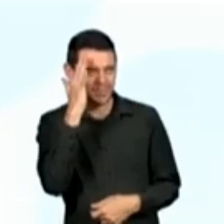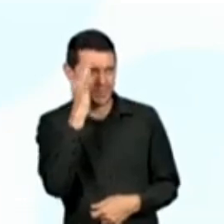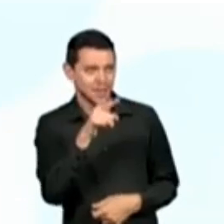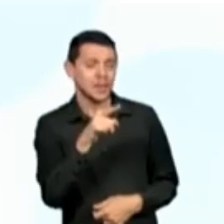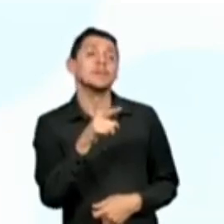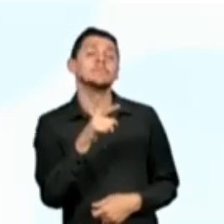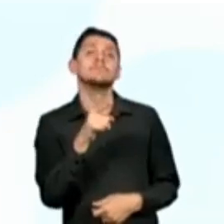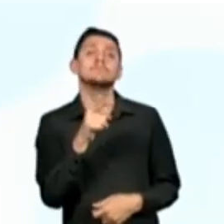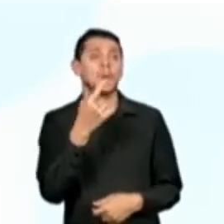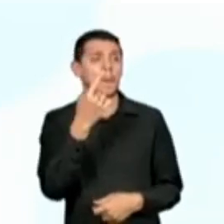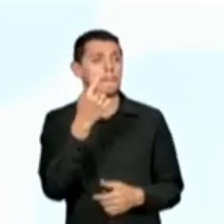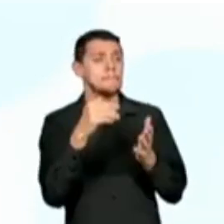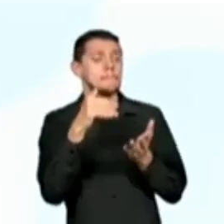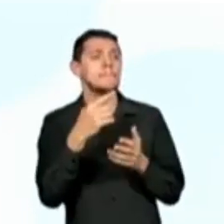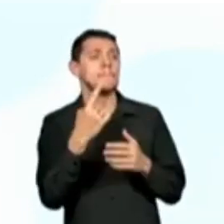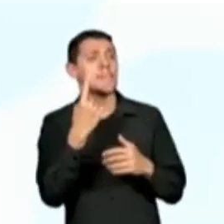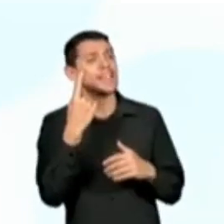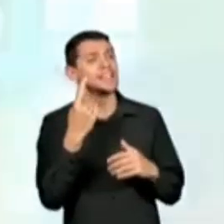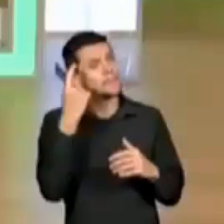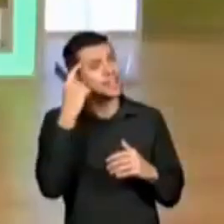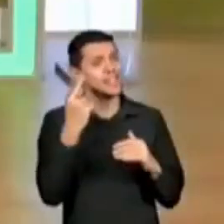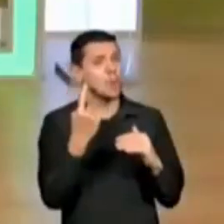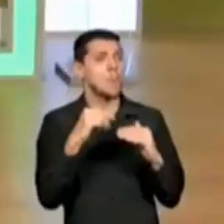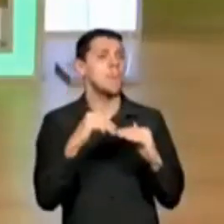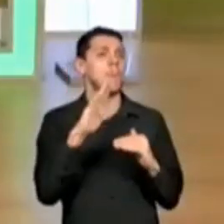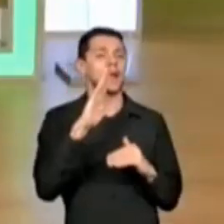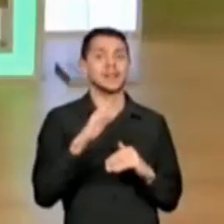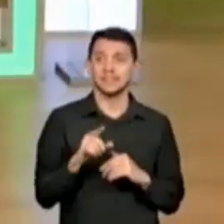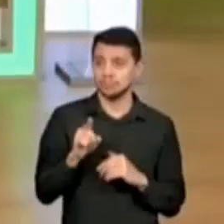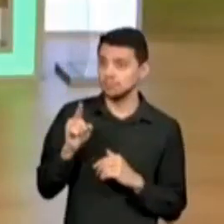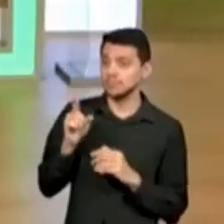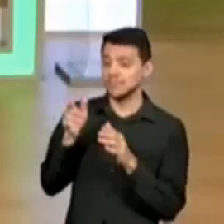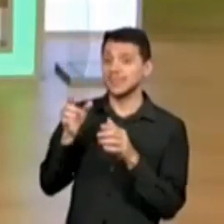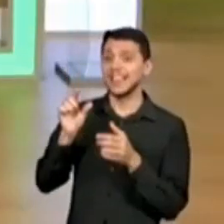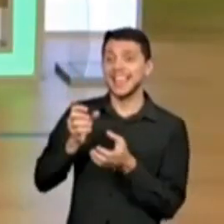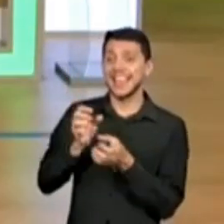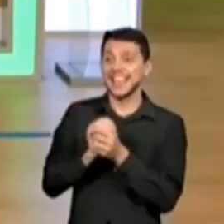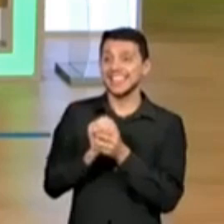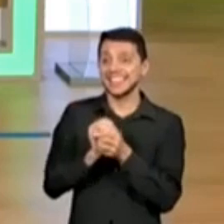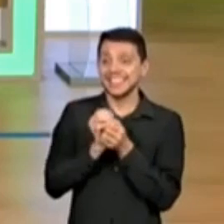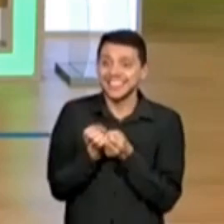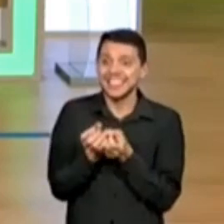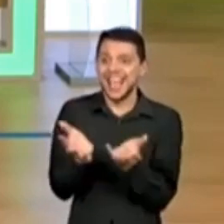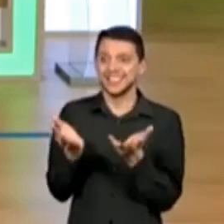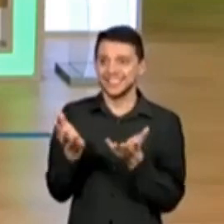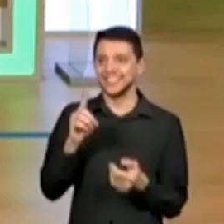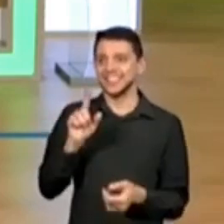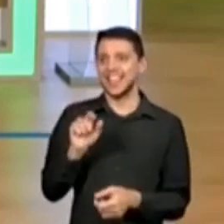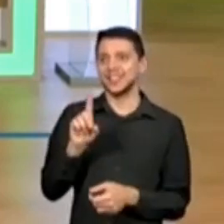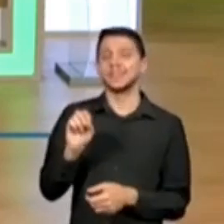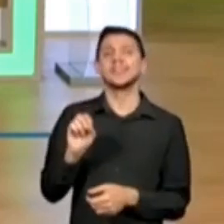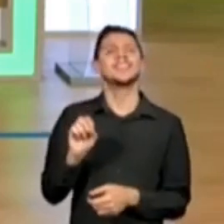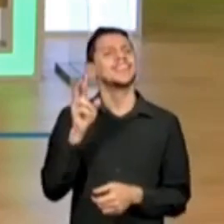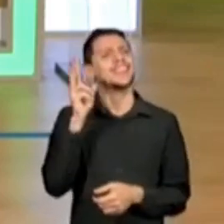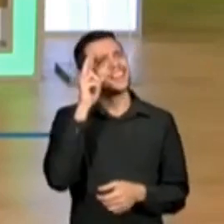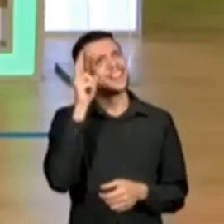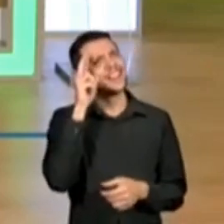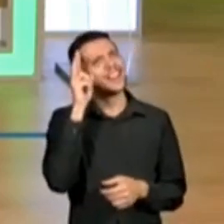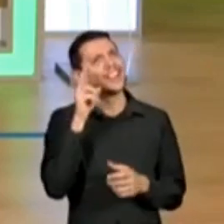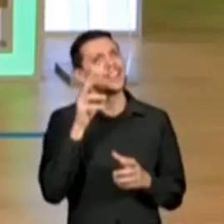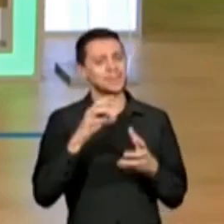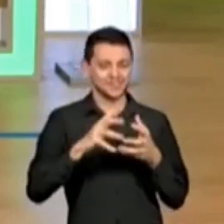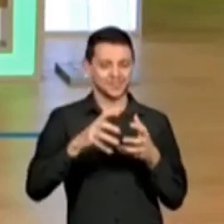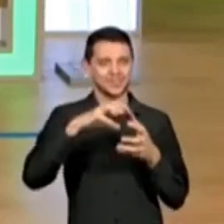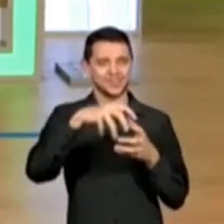Um dado, muito bem. Eu penso, sabe naquele cubo mágico? Já ouviu falar? Sim. Que você vai mexendo as cores até fazer a mesma cor em